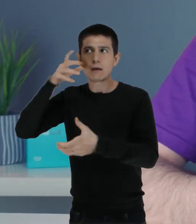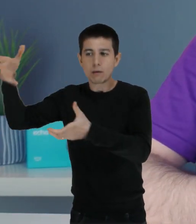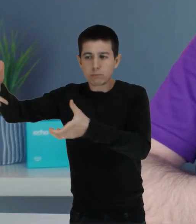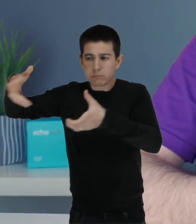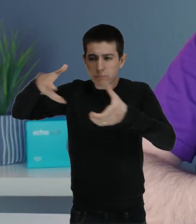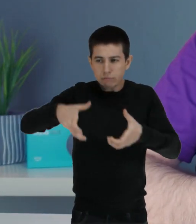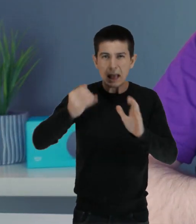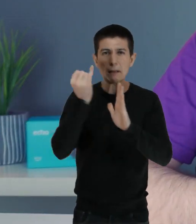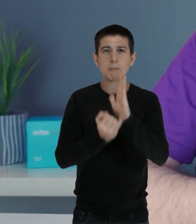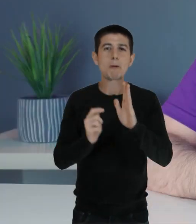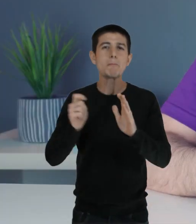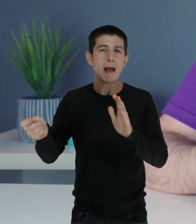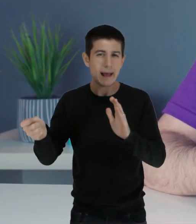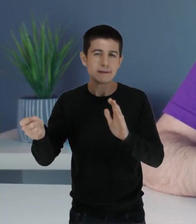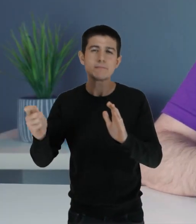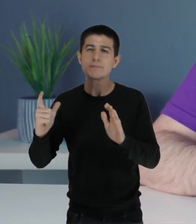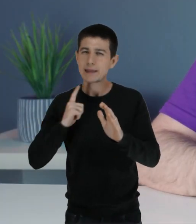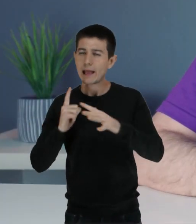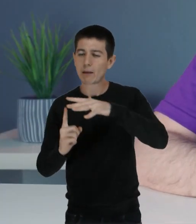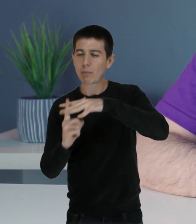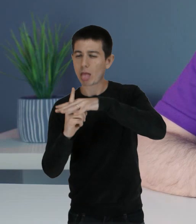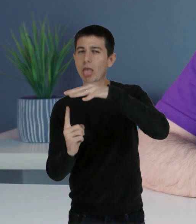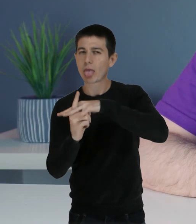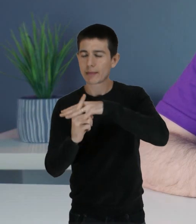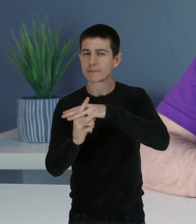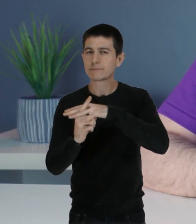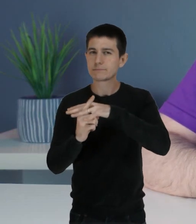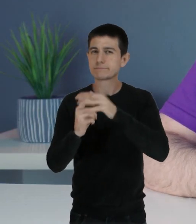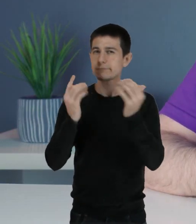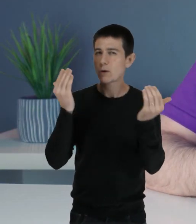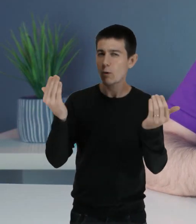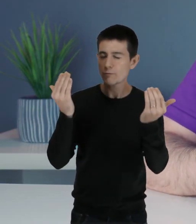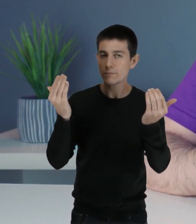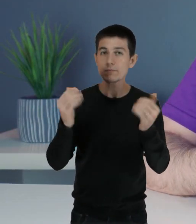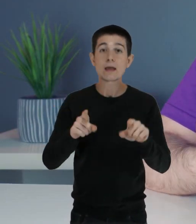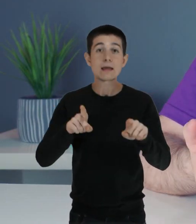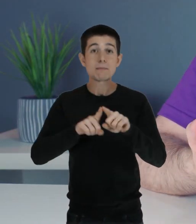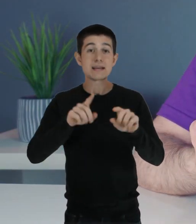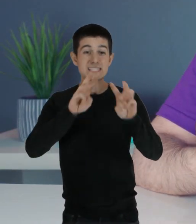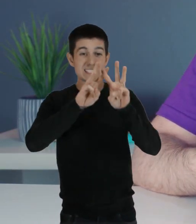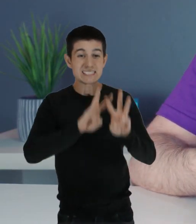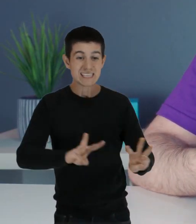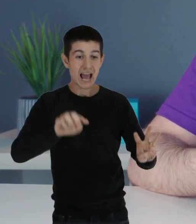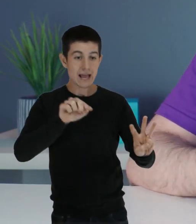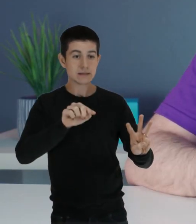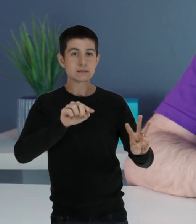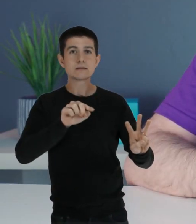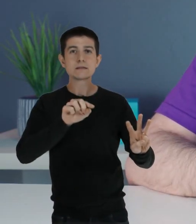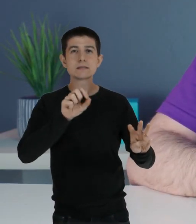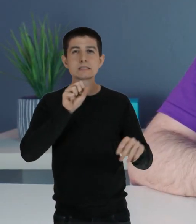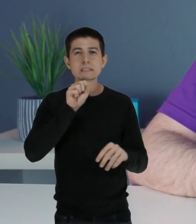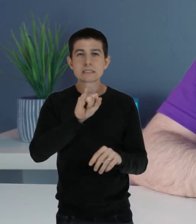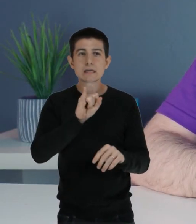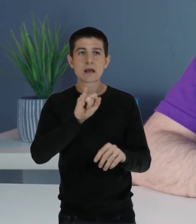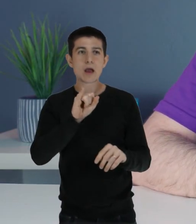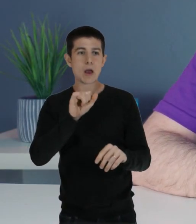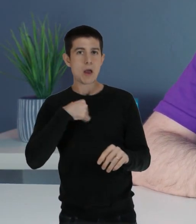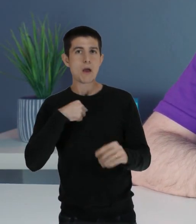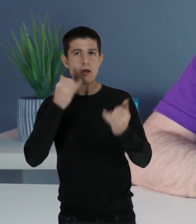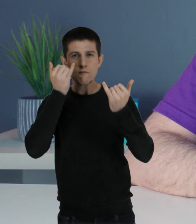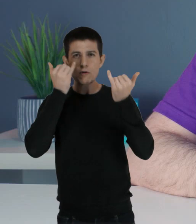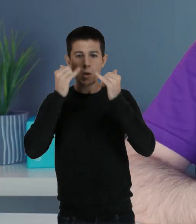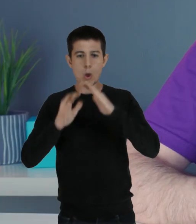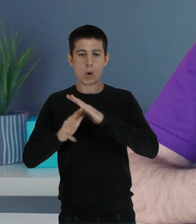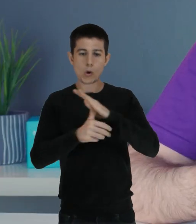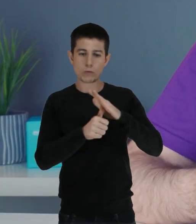taxação quando ele chegar aqui no Brasil. Já os termos de uso de um site podem revelar um mau uso dos seus dados, por exemplo. Por isso,